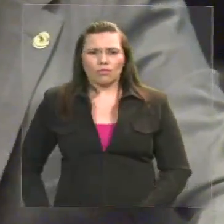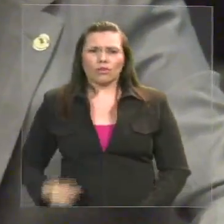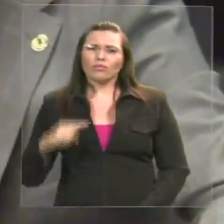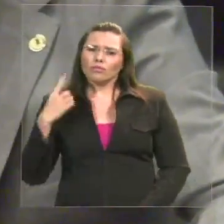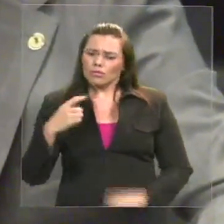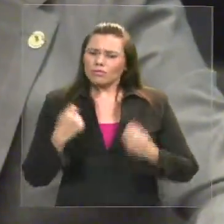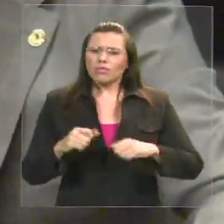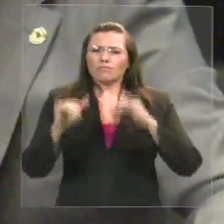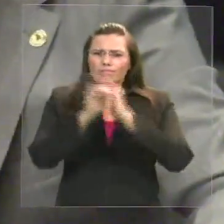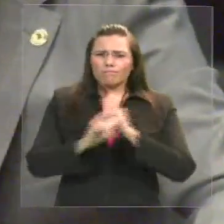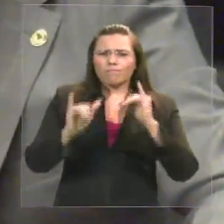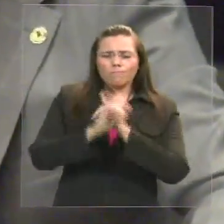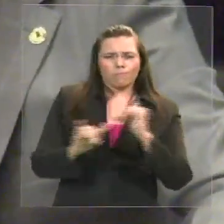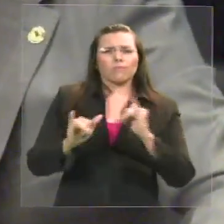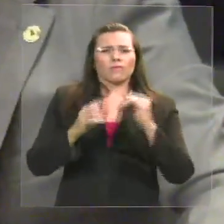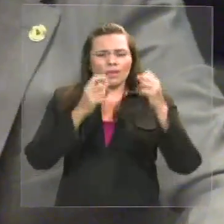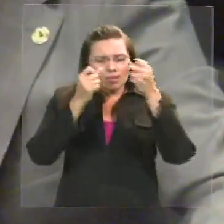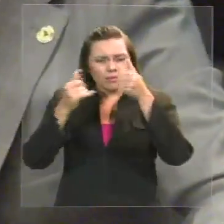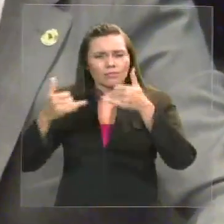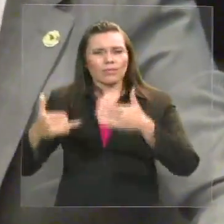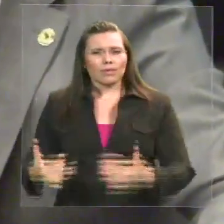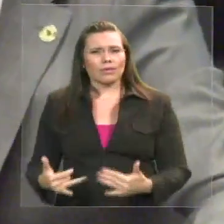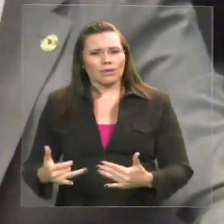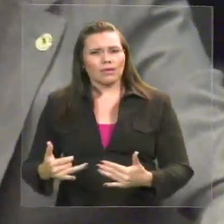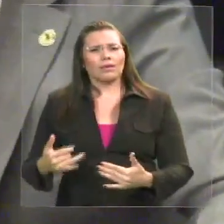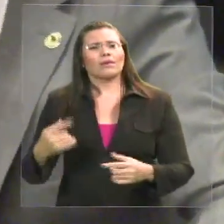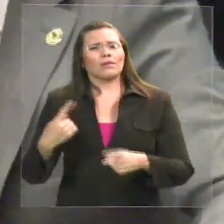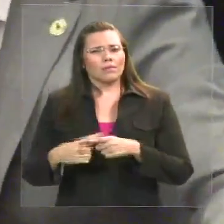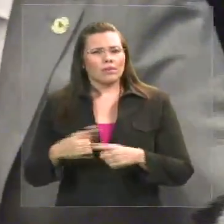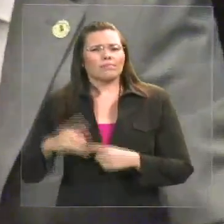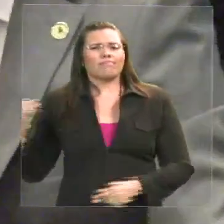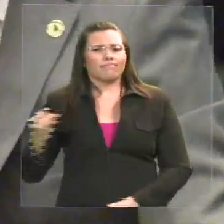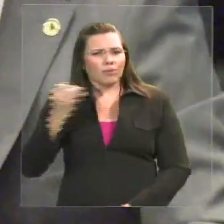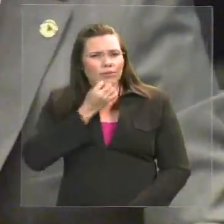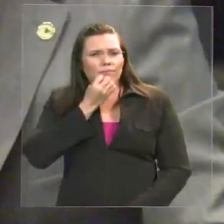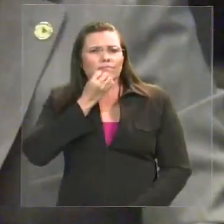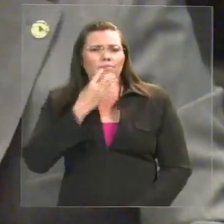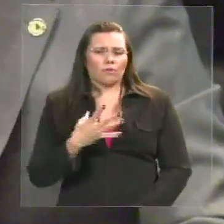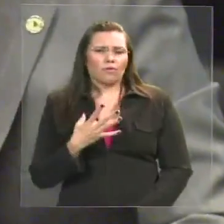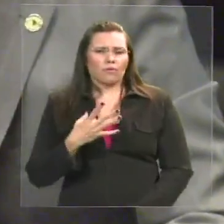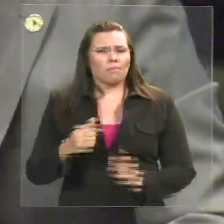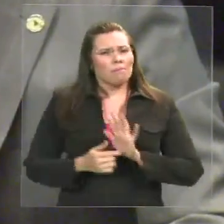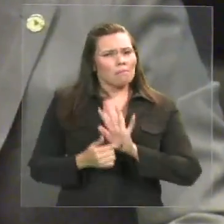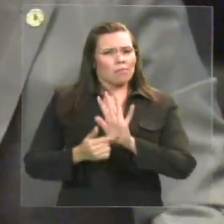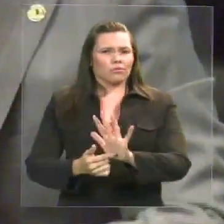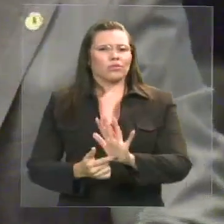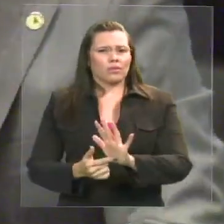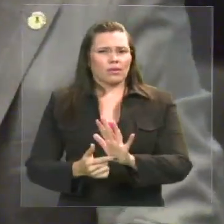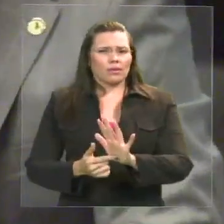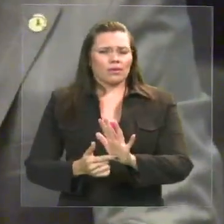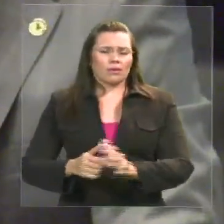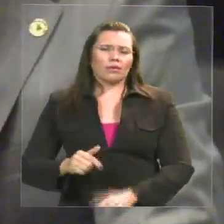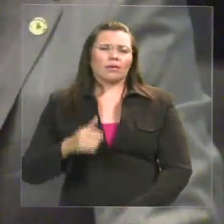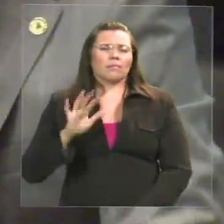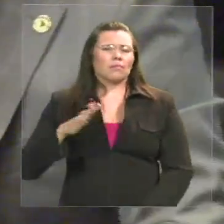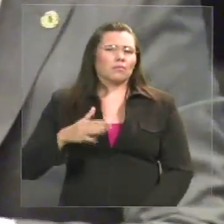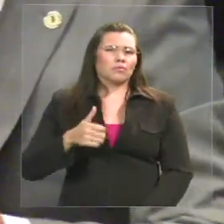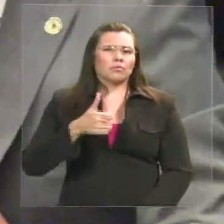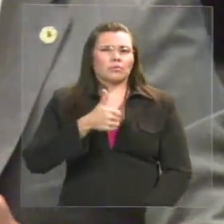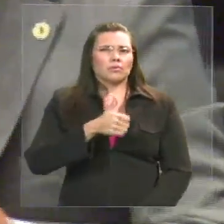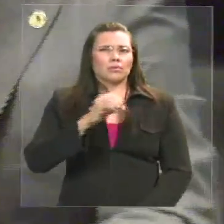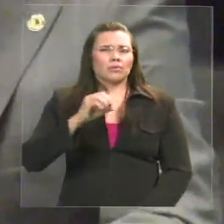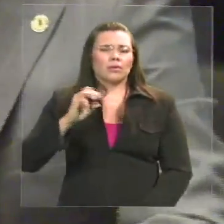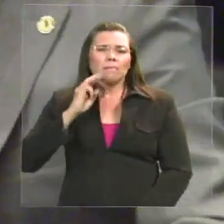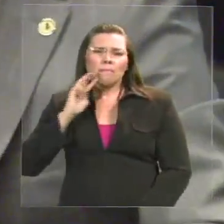destacar, porque é muito grande esse aporte. O governo do Estado um investimento em torno de 100 milhões de reais